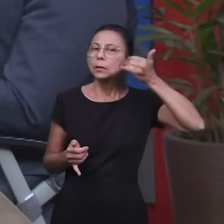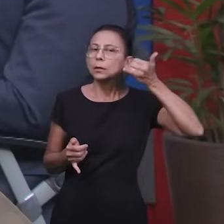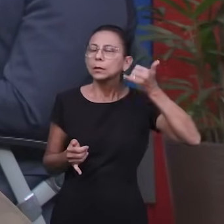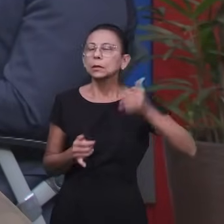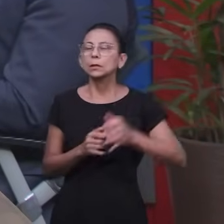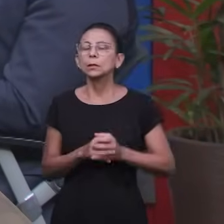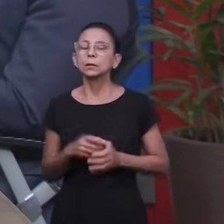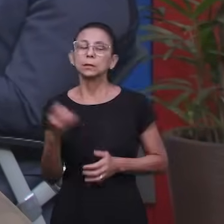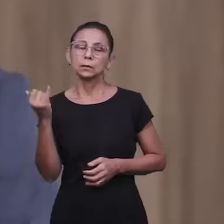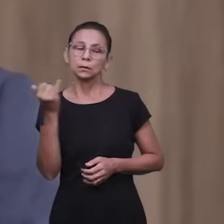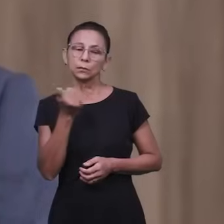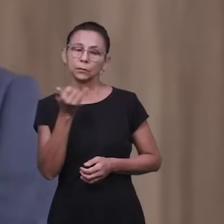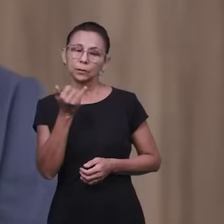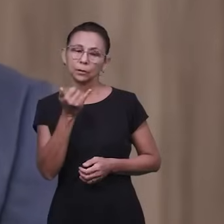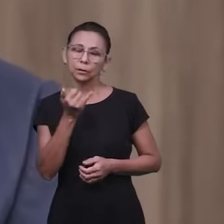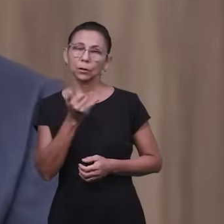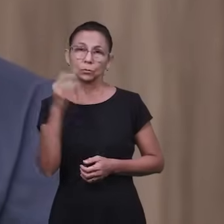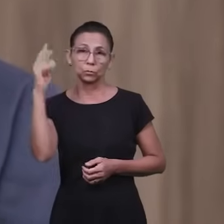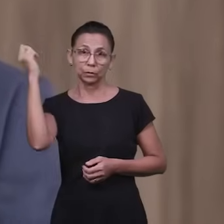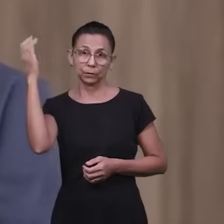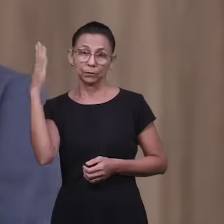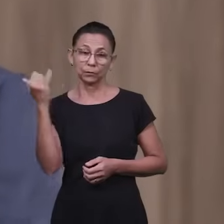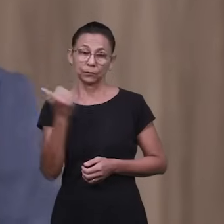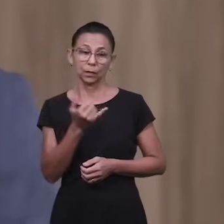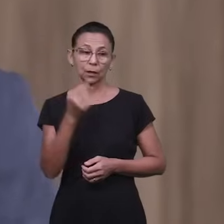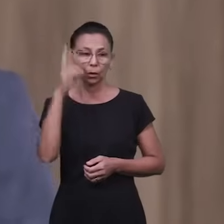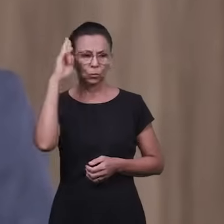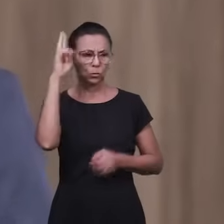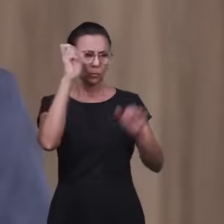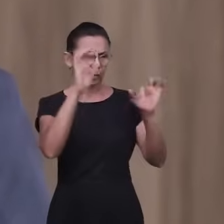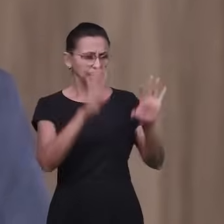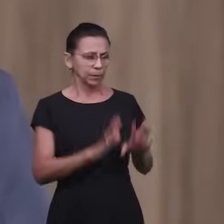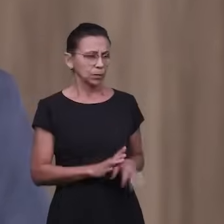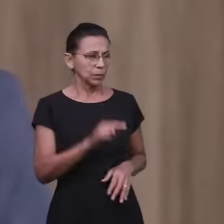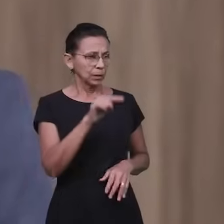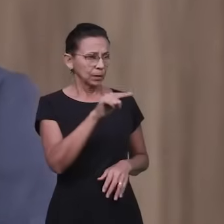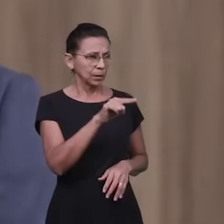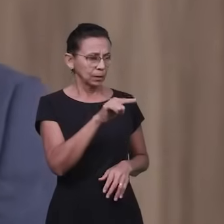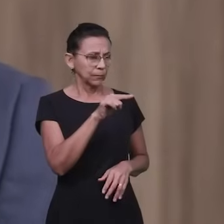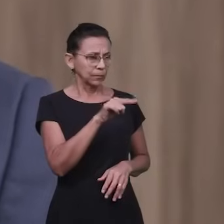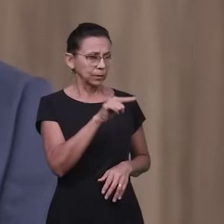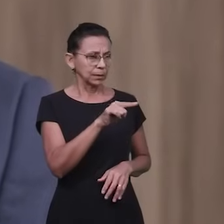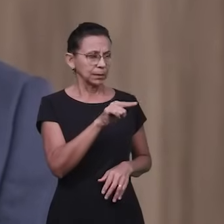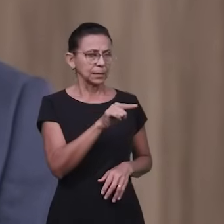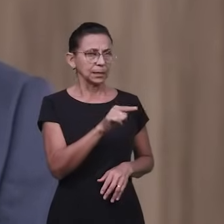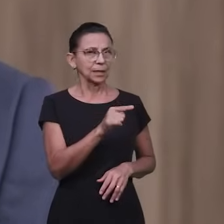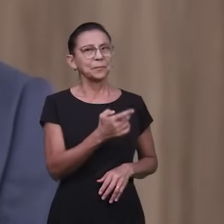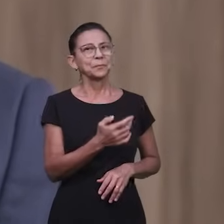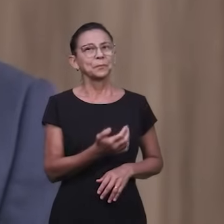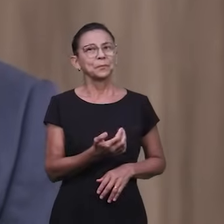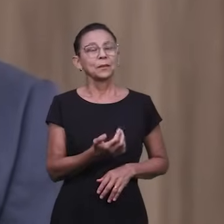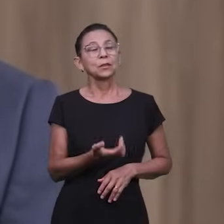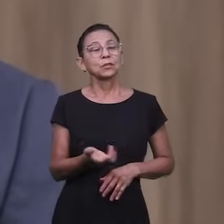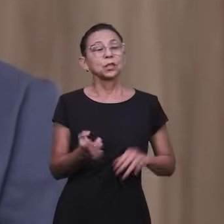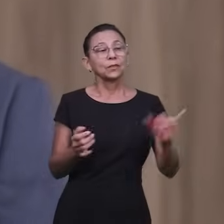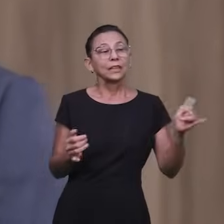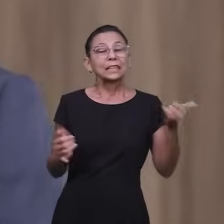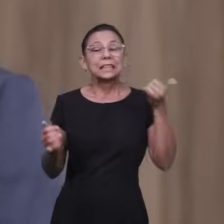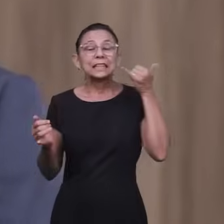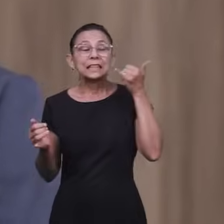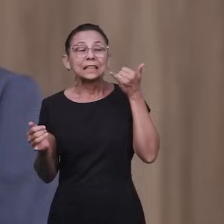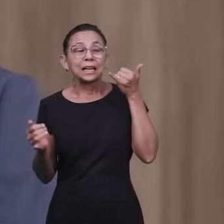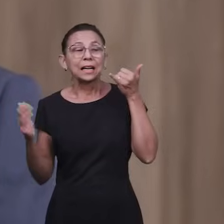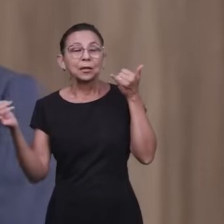vai ligar depois para cá, mas agora vai ser de uma forma diferente. A senhora vai ligar para cá trazendo agora uma palavra de gratidão ao Senhor por aquilo que o Senhor operou